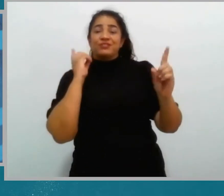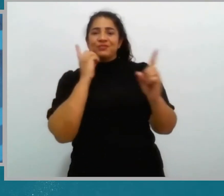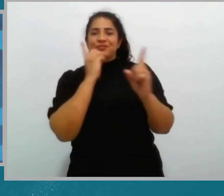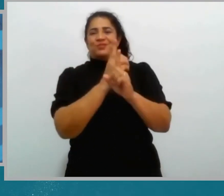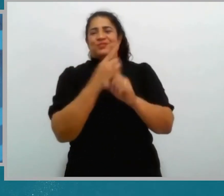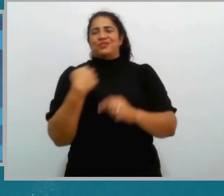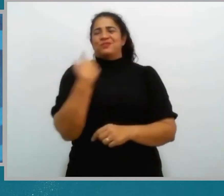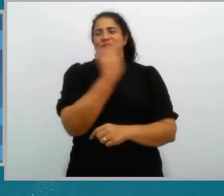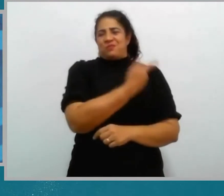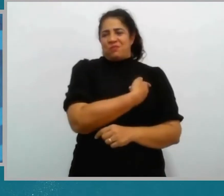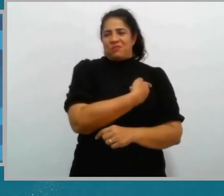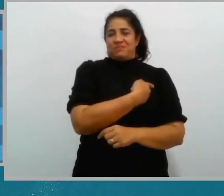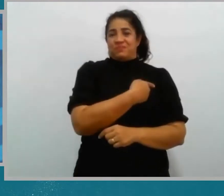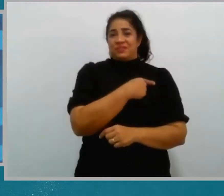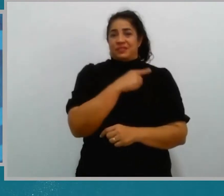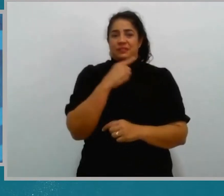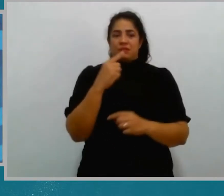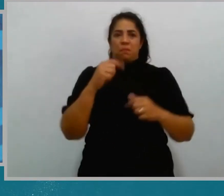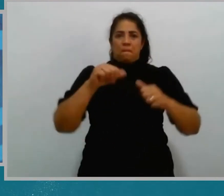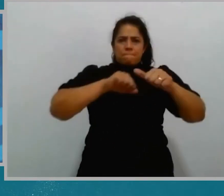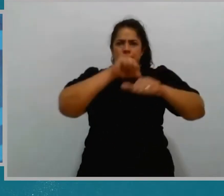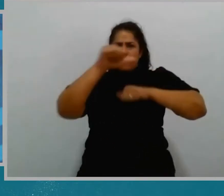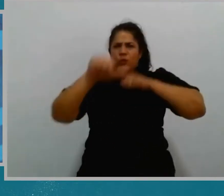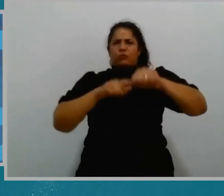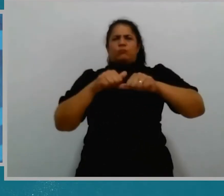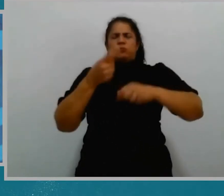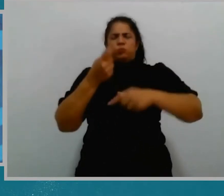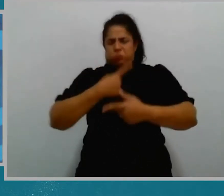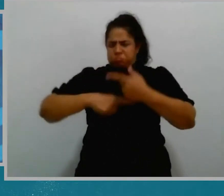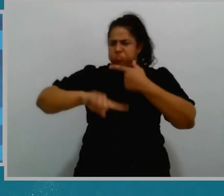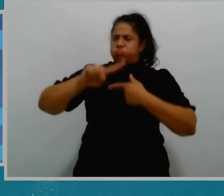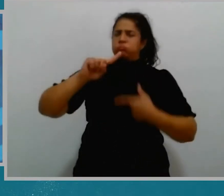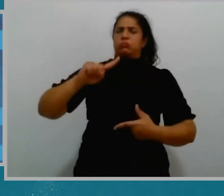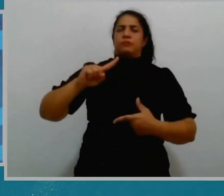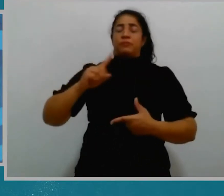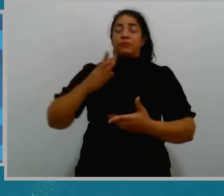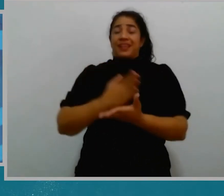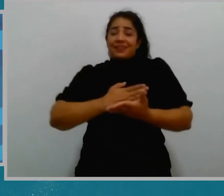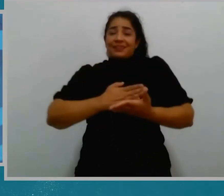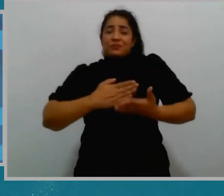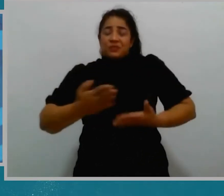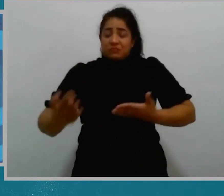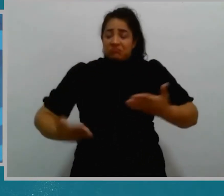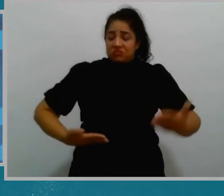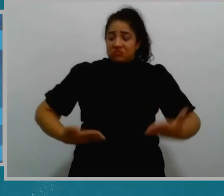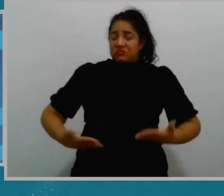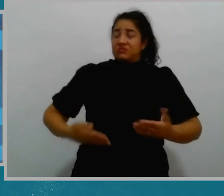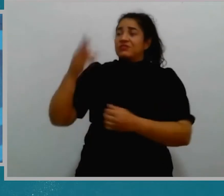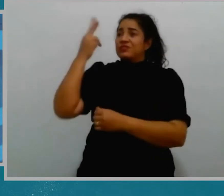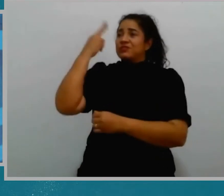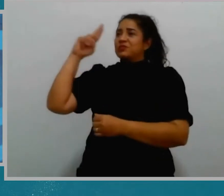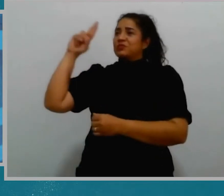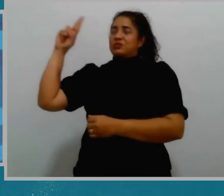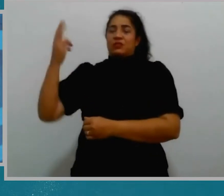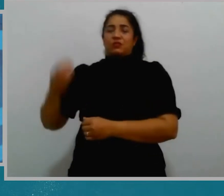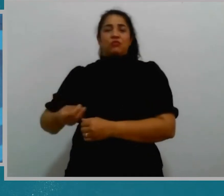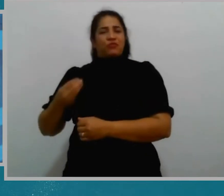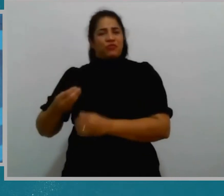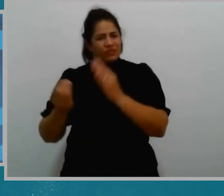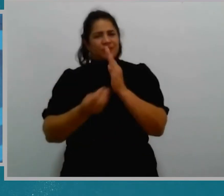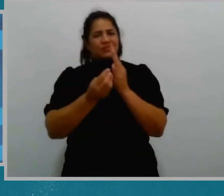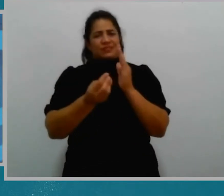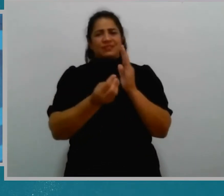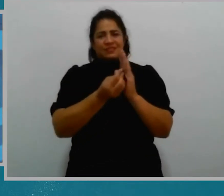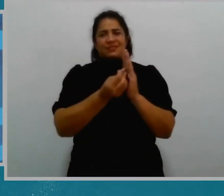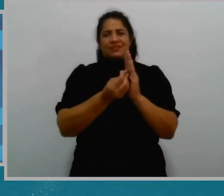frente, irmãos, é servir ao Senhor. A nossa vida daí para frente é viver a vida da igreja. A nossa vida passou de fazer